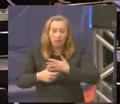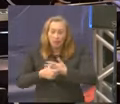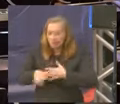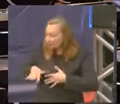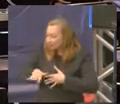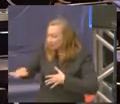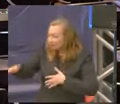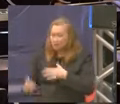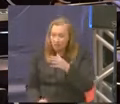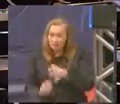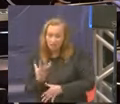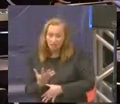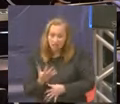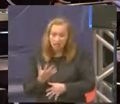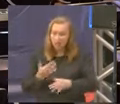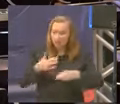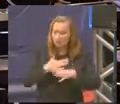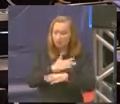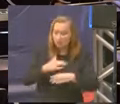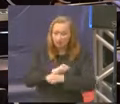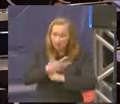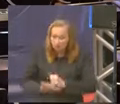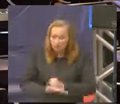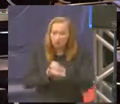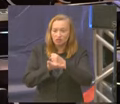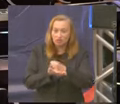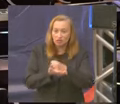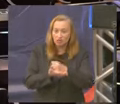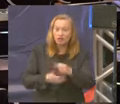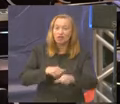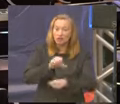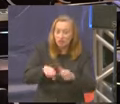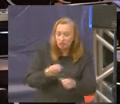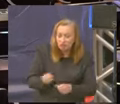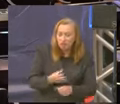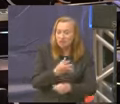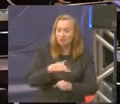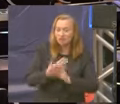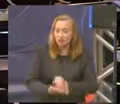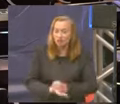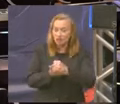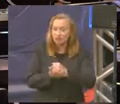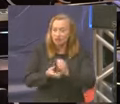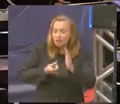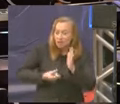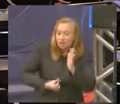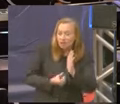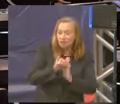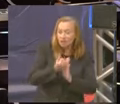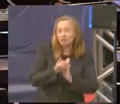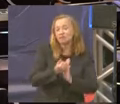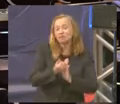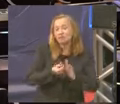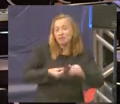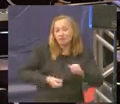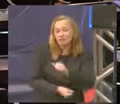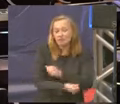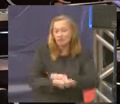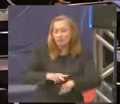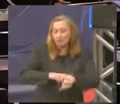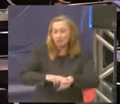na construção de cidades sustentáveis, e inovação sustentável e financiamento verde,